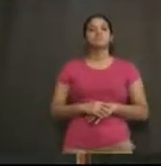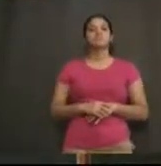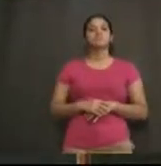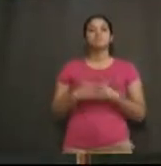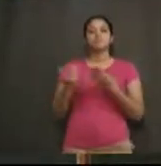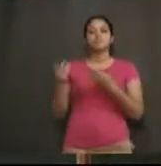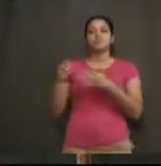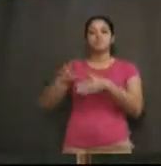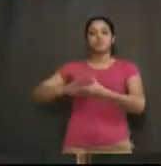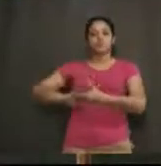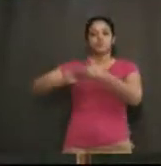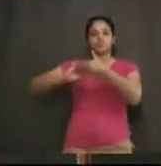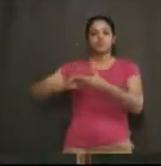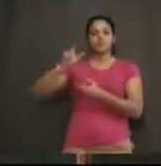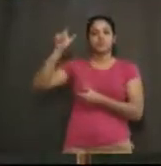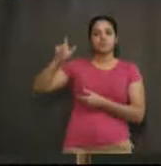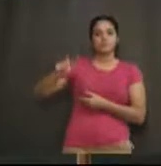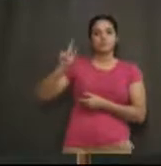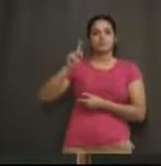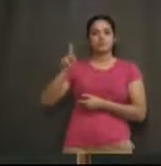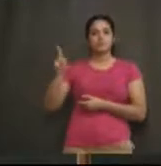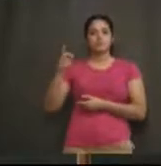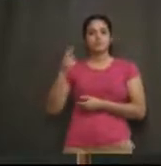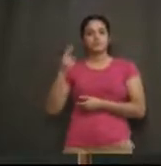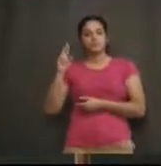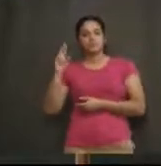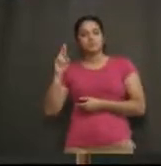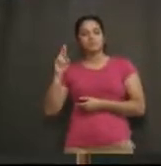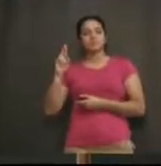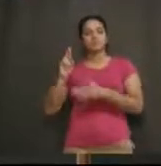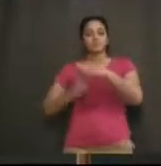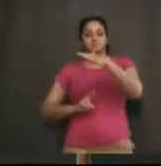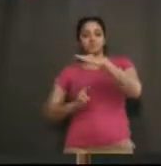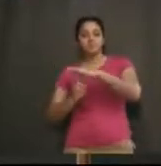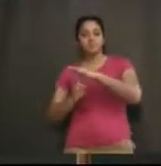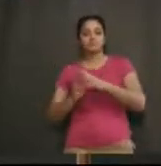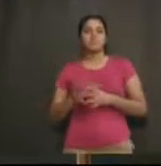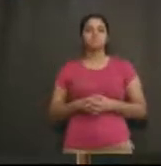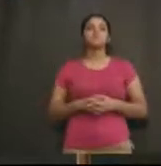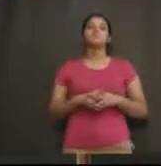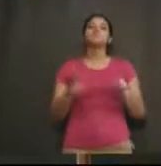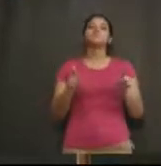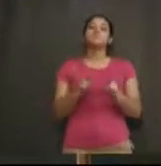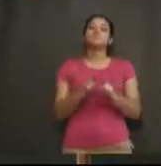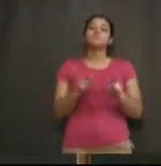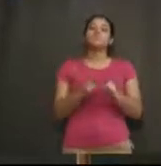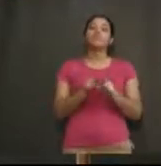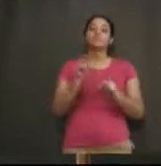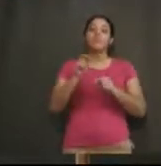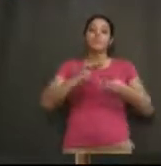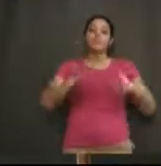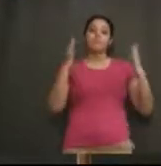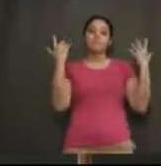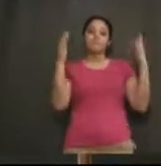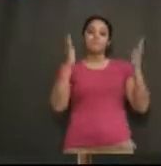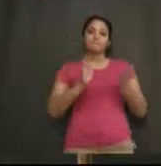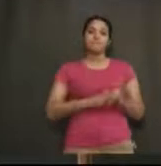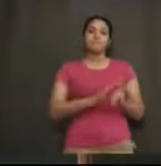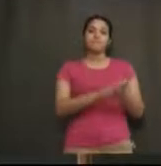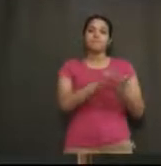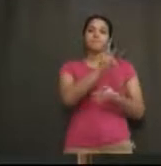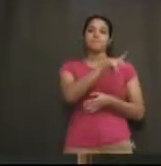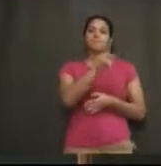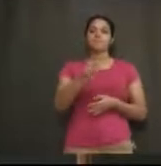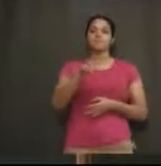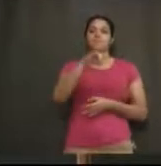Primeiramente, eu gostaria de parabenizar o professor João Rodrigues pela atitude em propor a trazer a Bienal, a 10ª